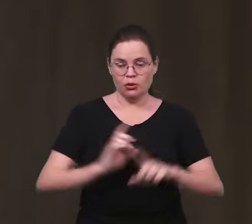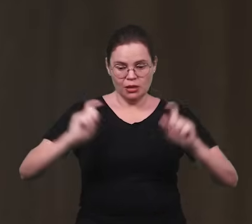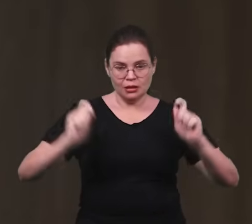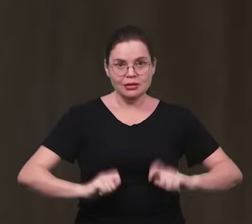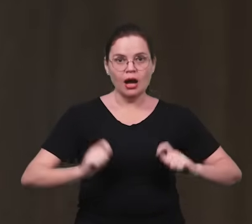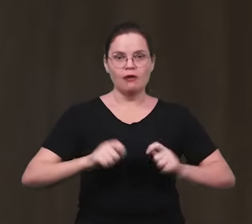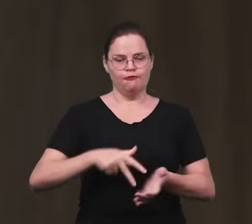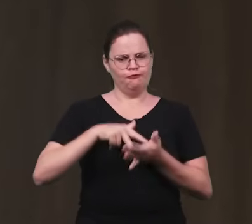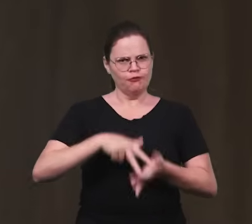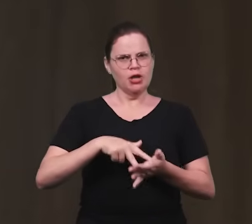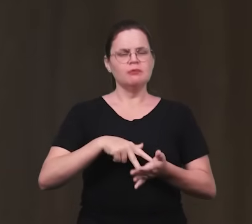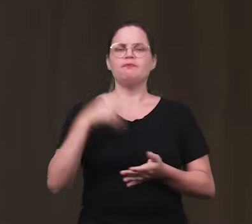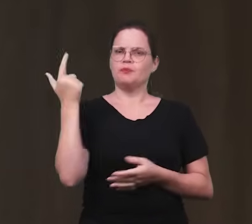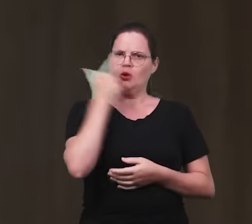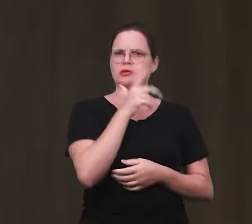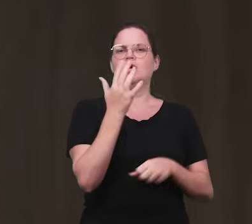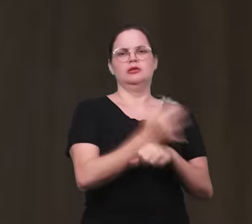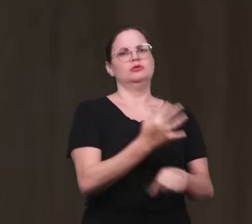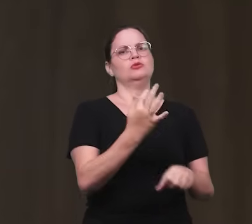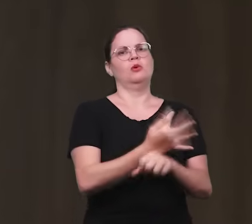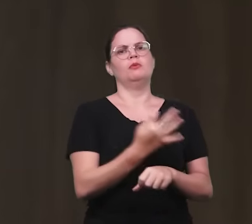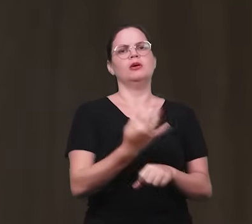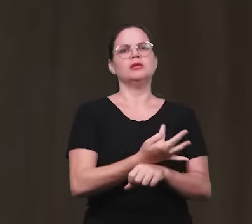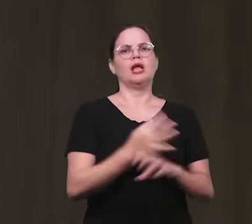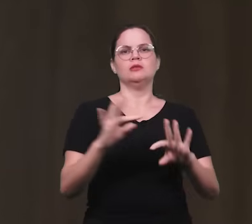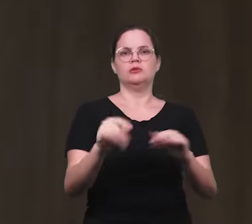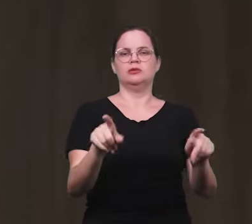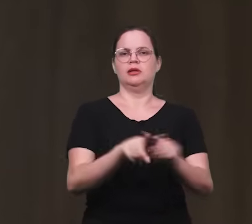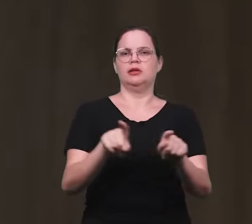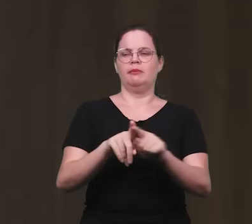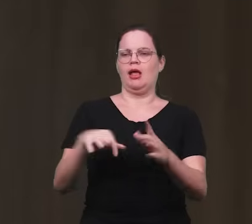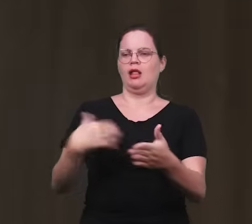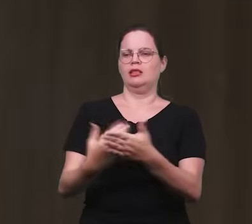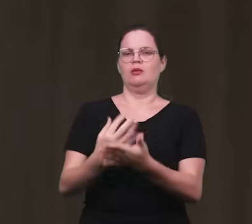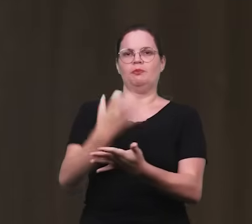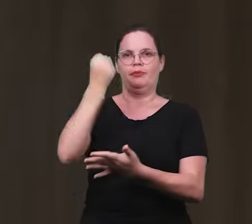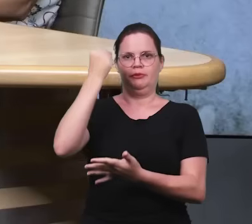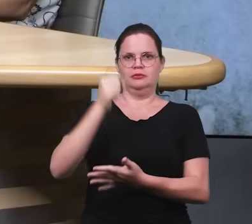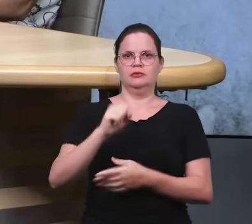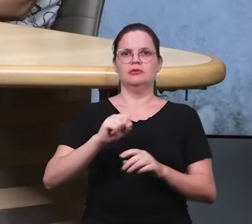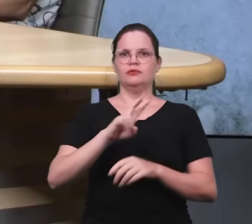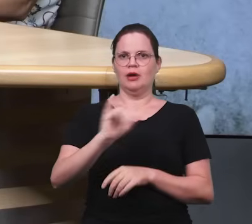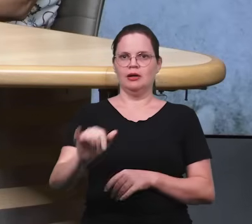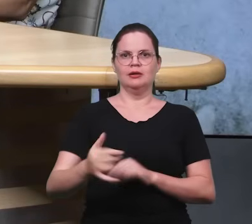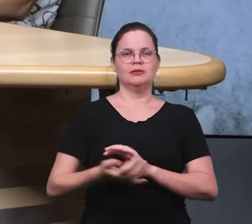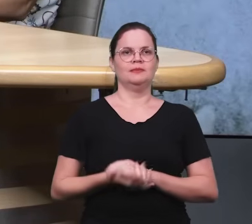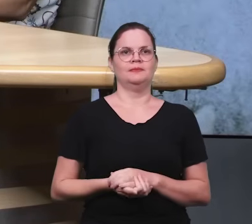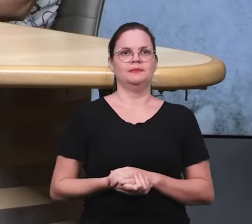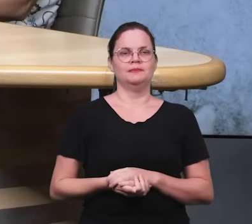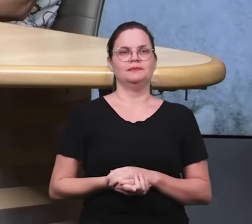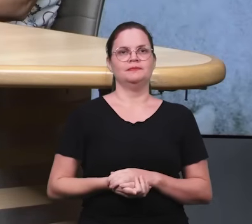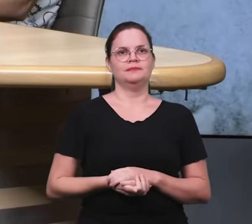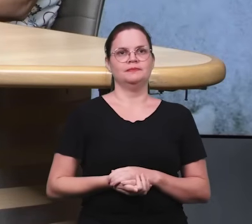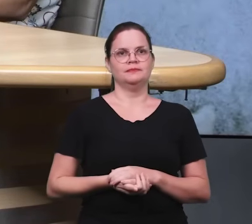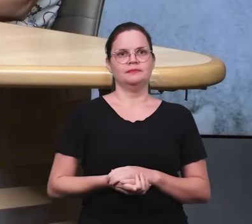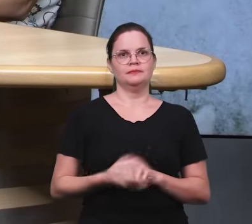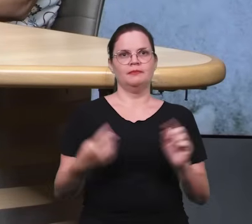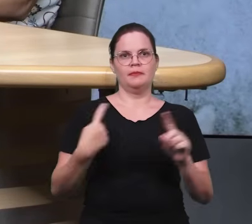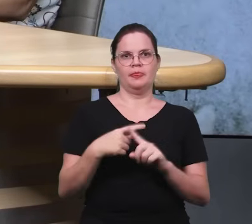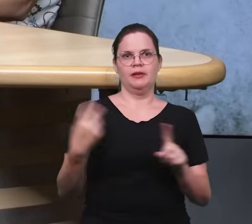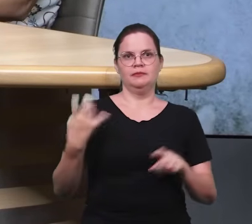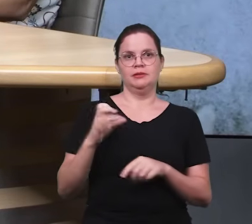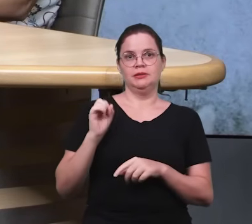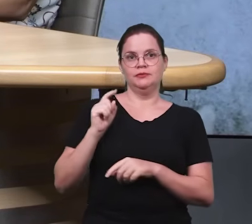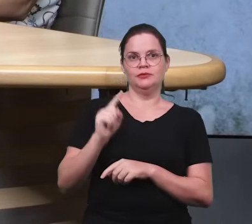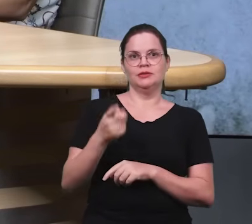nós, estarmos prontas para o grande dia, com o arrebatamento do Senhor. E assim, se você deixar